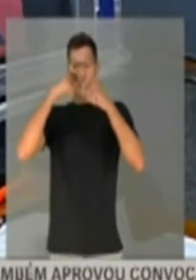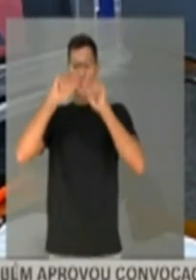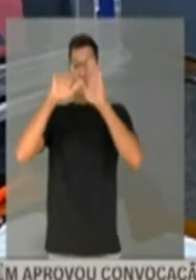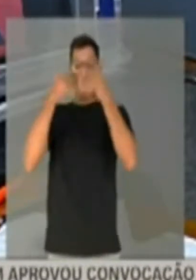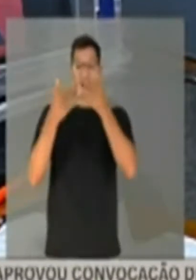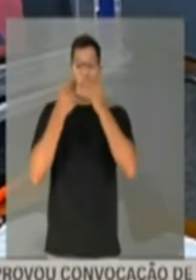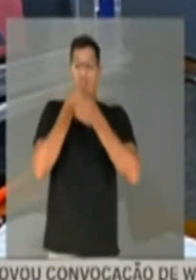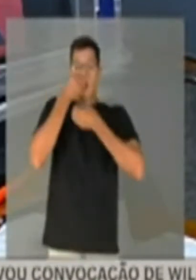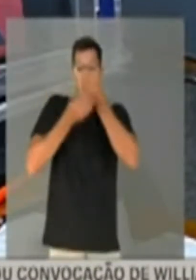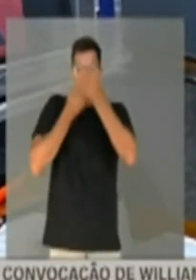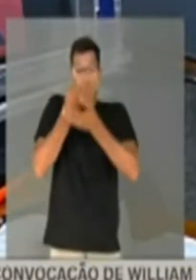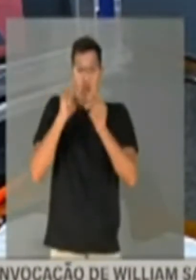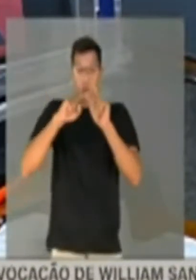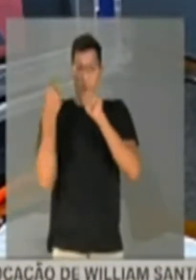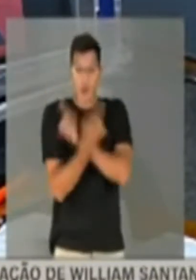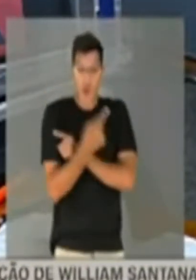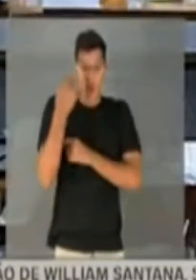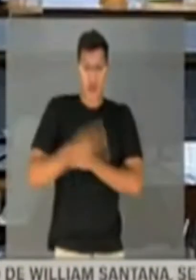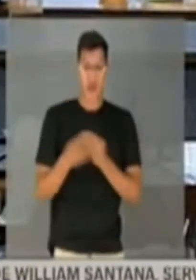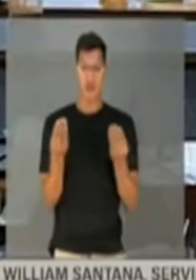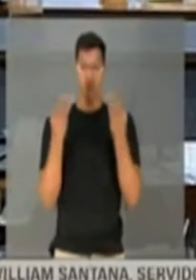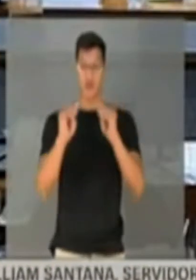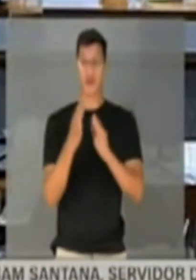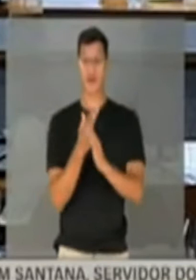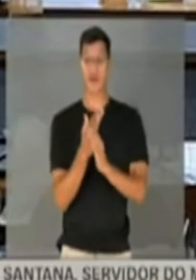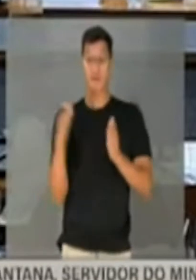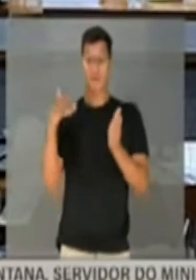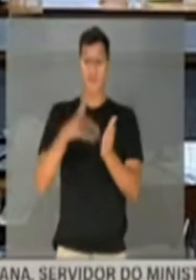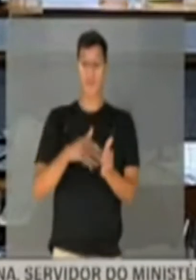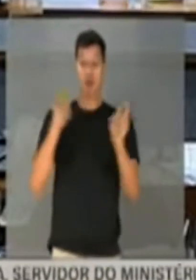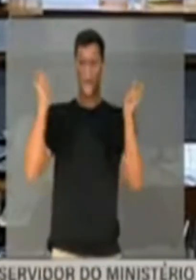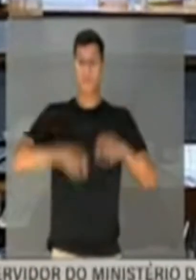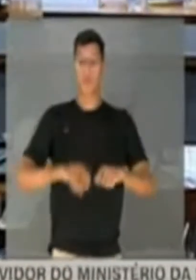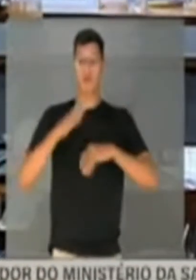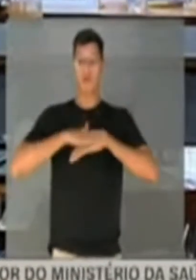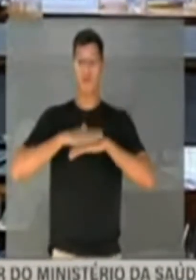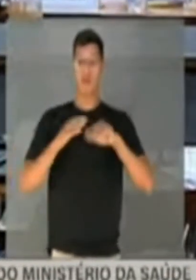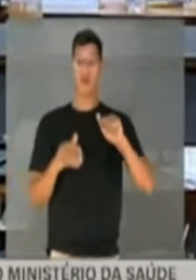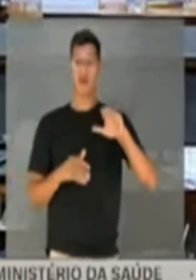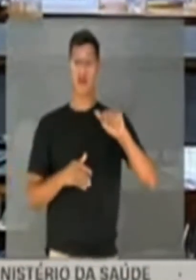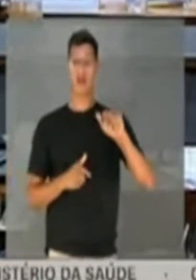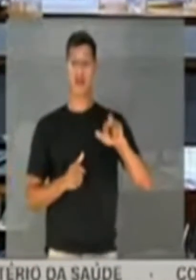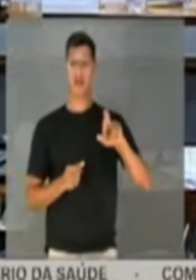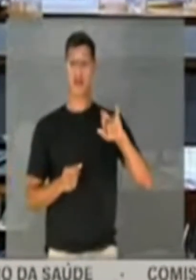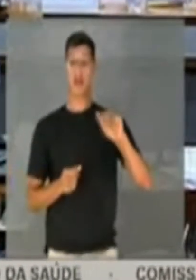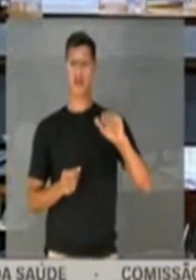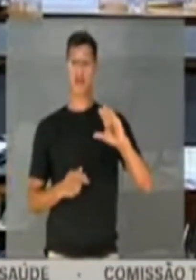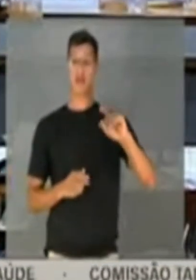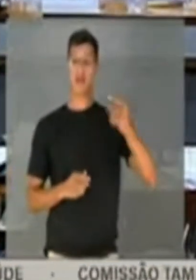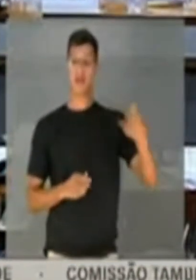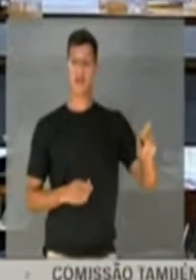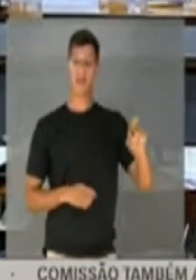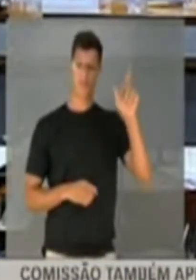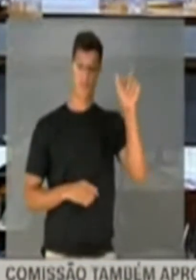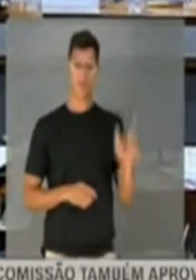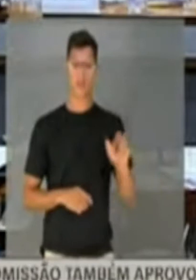quando depoimentos contrários aqui são colocados. Até mesmo a possibilidade de fazer uma cariação do